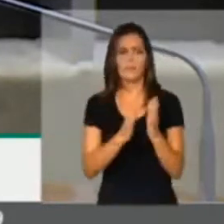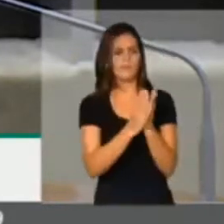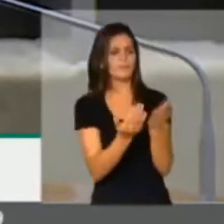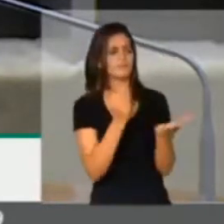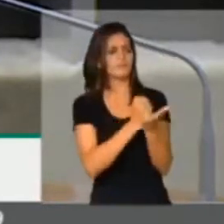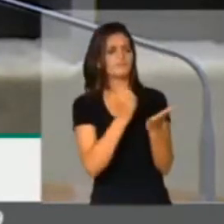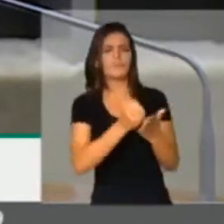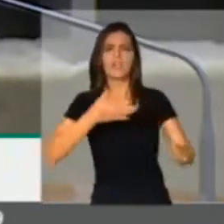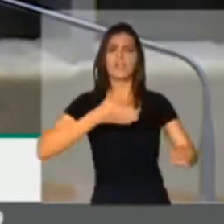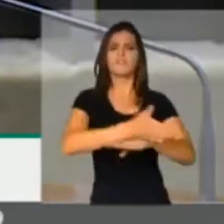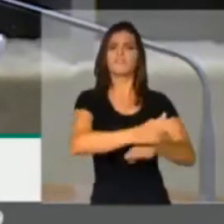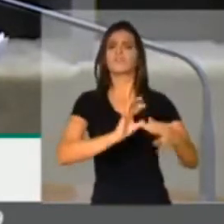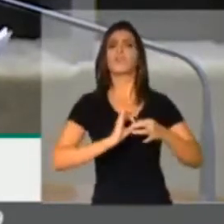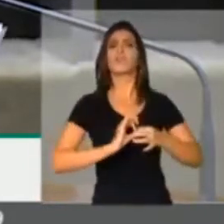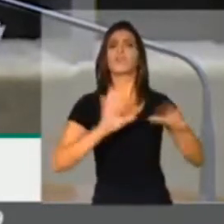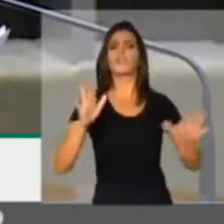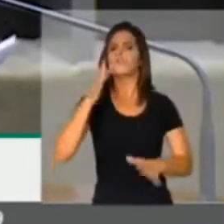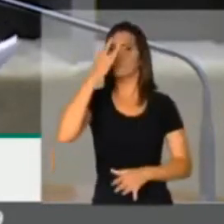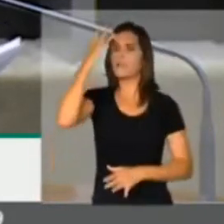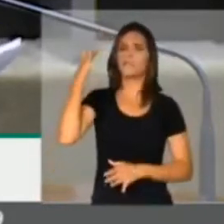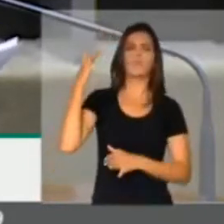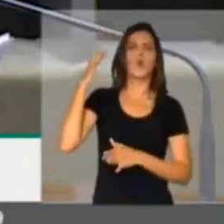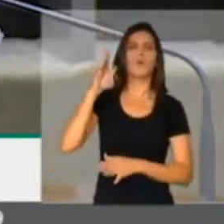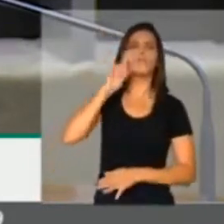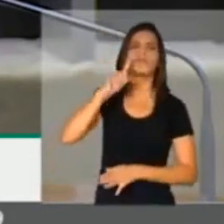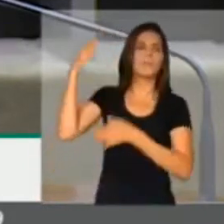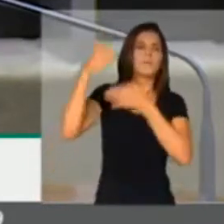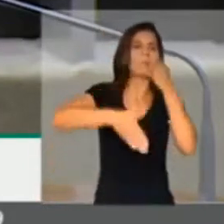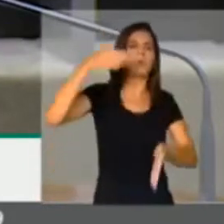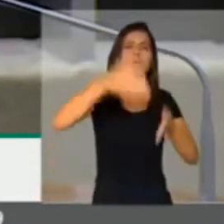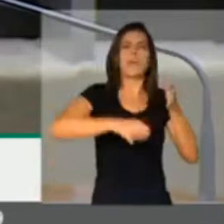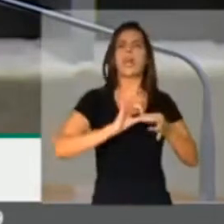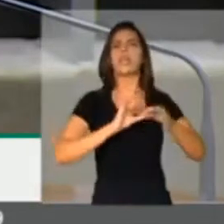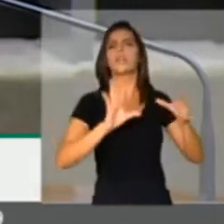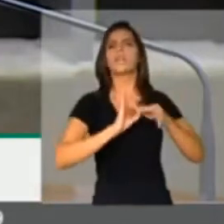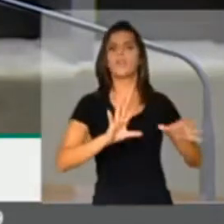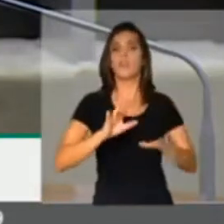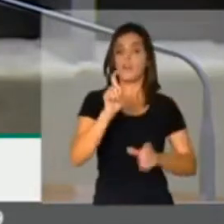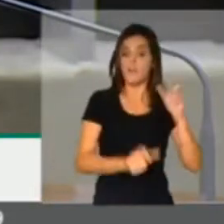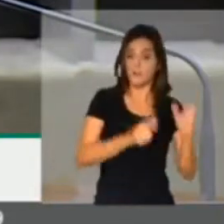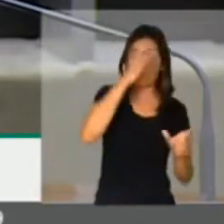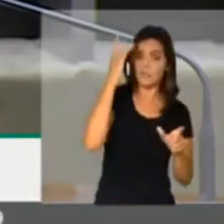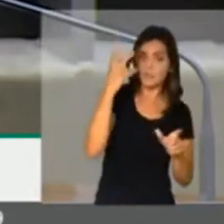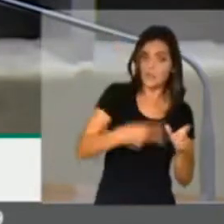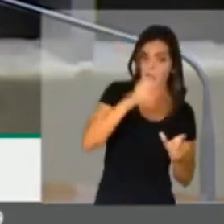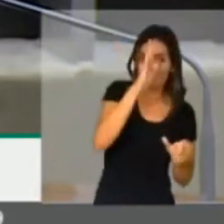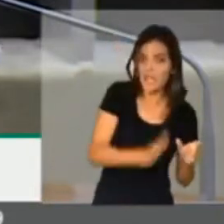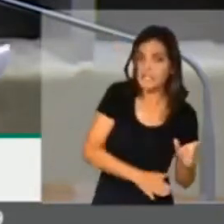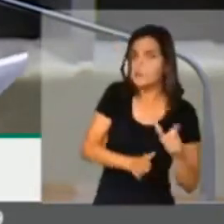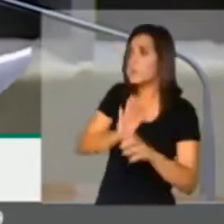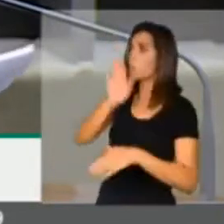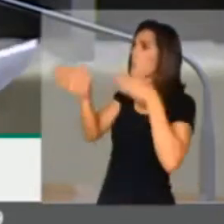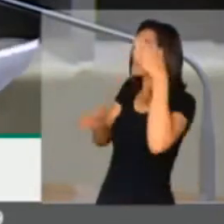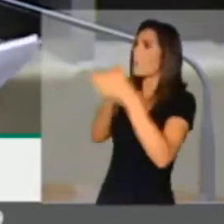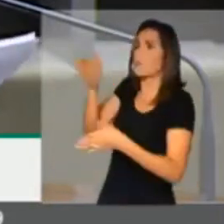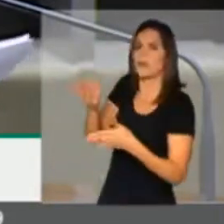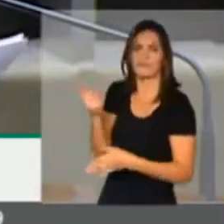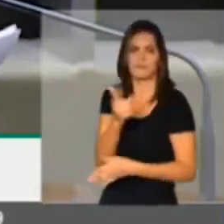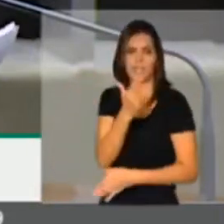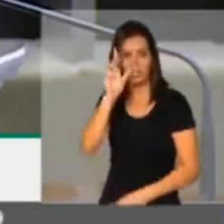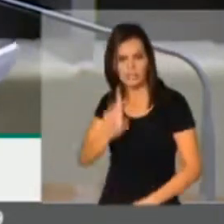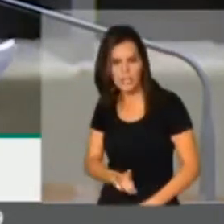para os americanos e não conceder para os brasileiros, dizendo que os brasileiros não têm direito porque podem ir lá sem boa